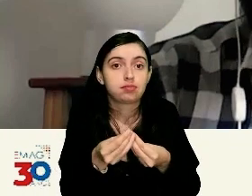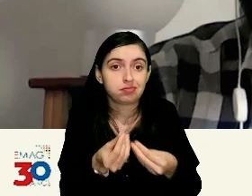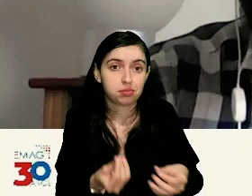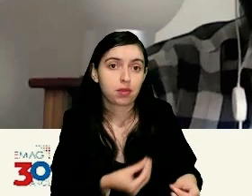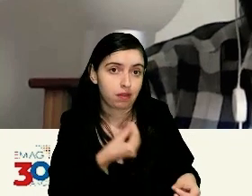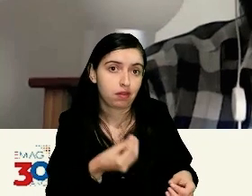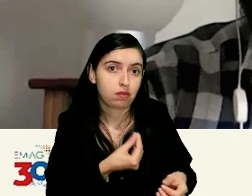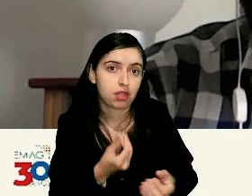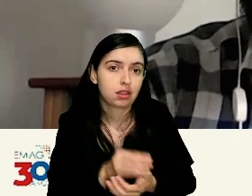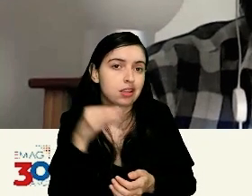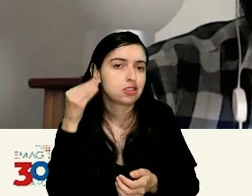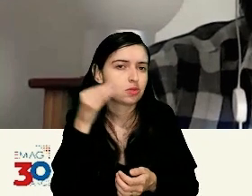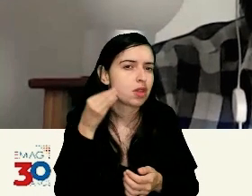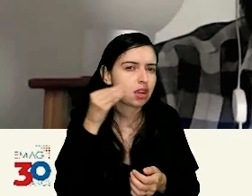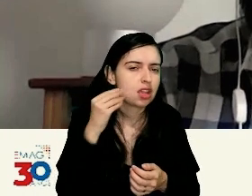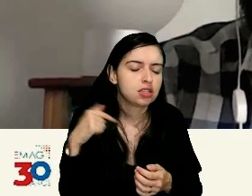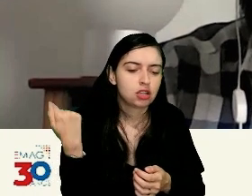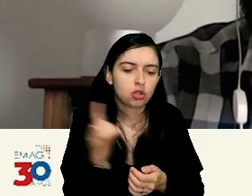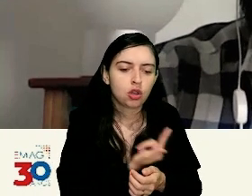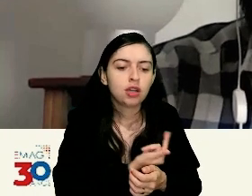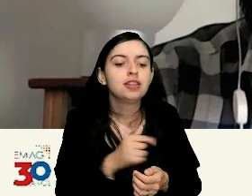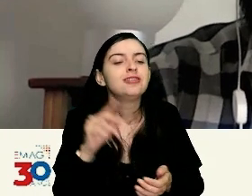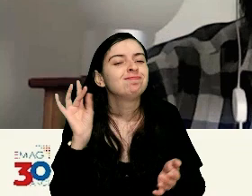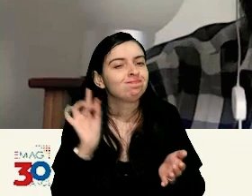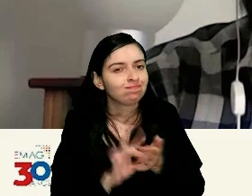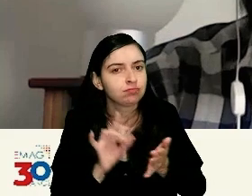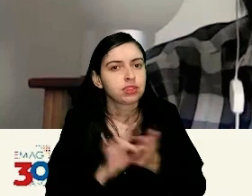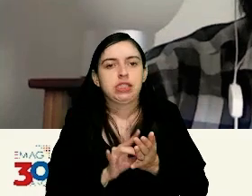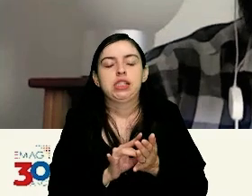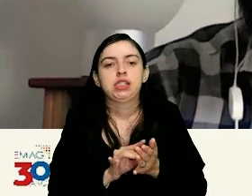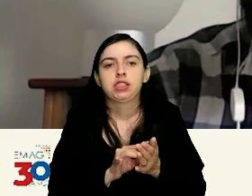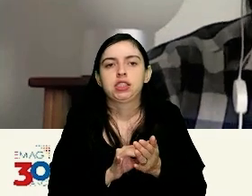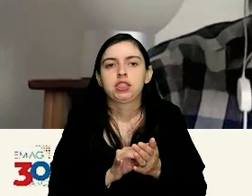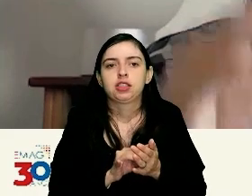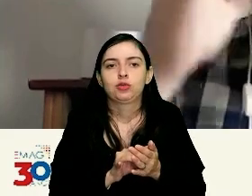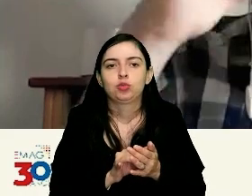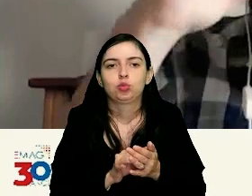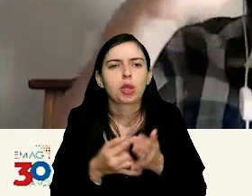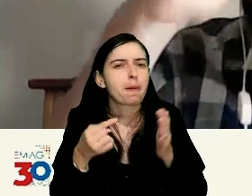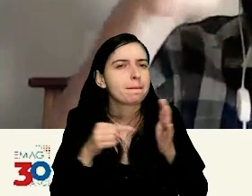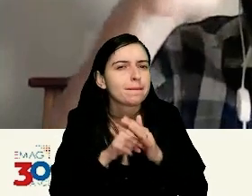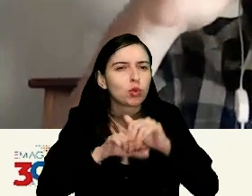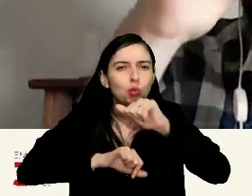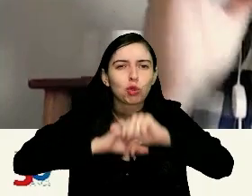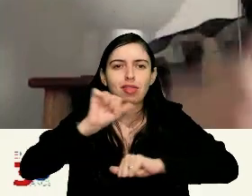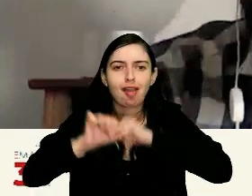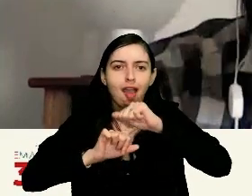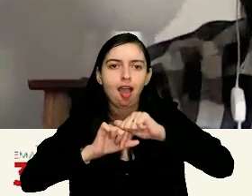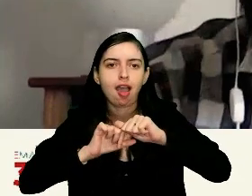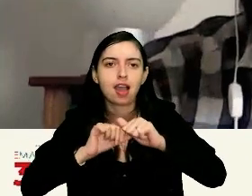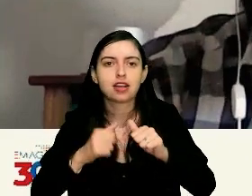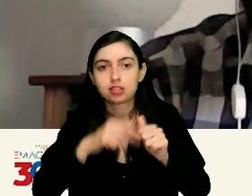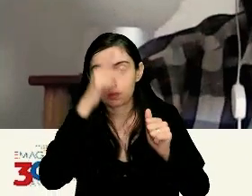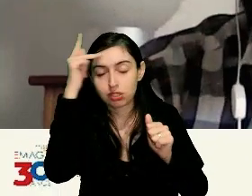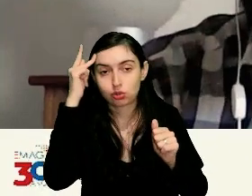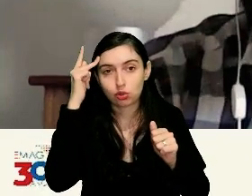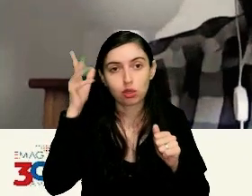todos nós. Tenho certeza que isso pode ter sido a fagulha de transformação nas pessoas que estão nos